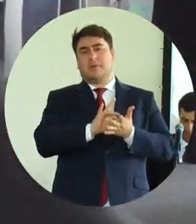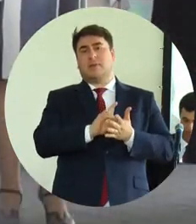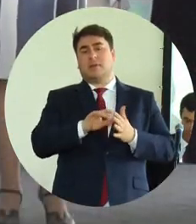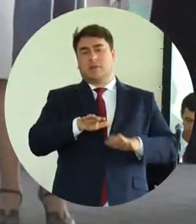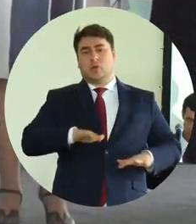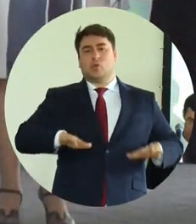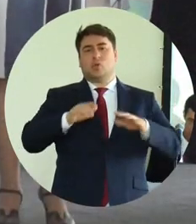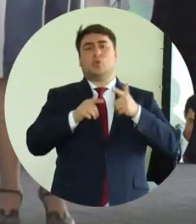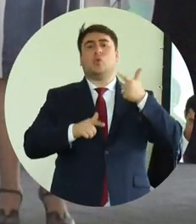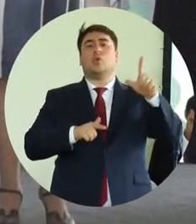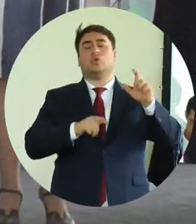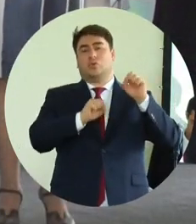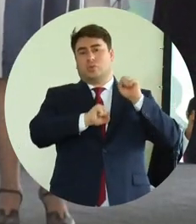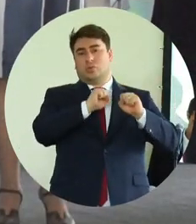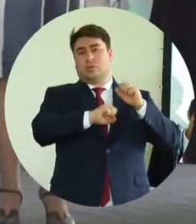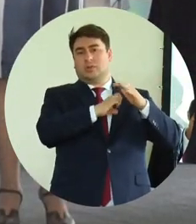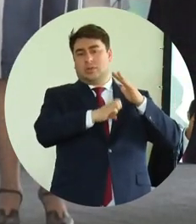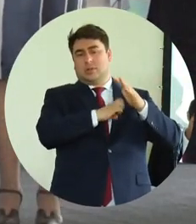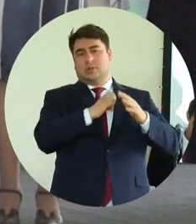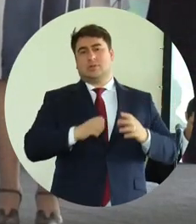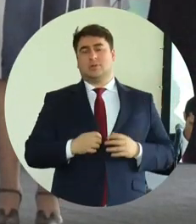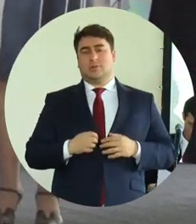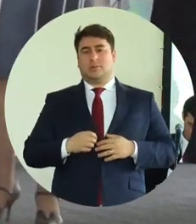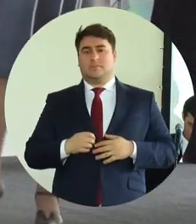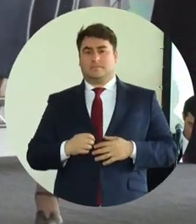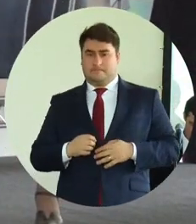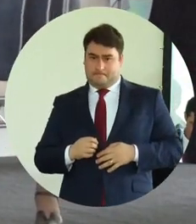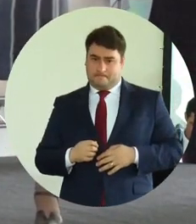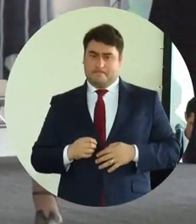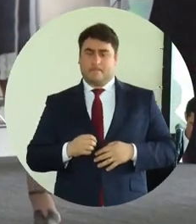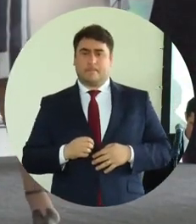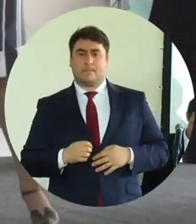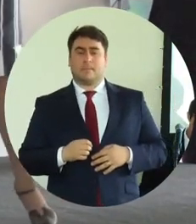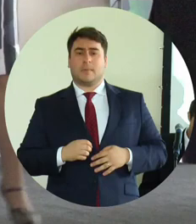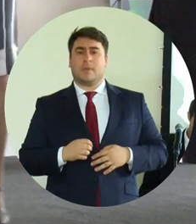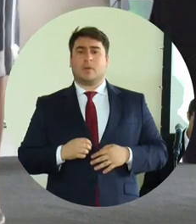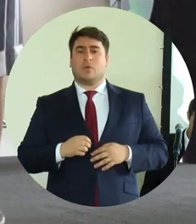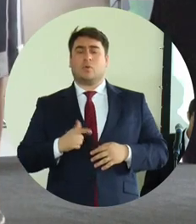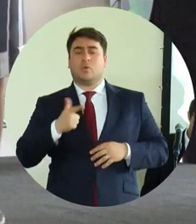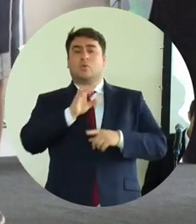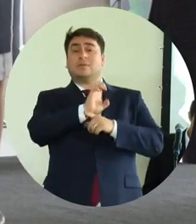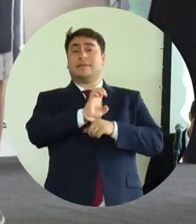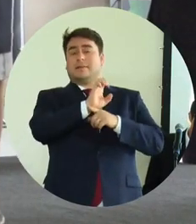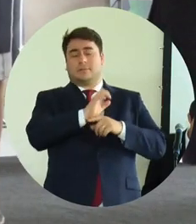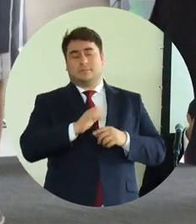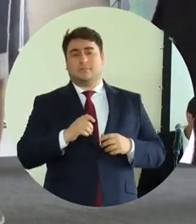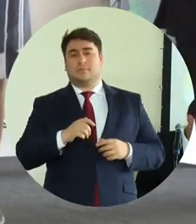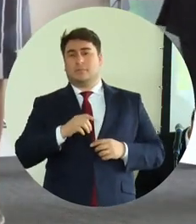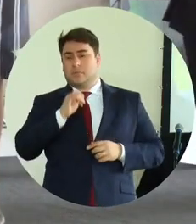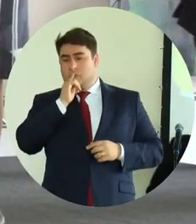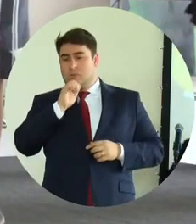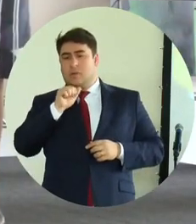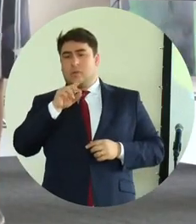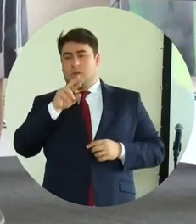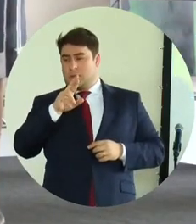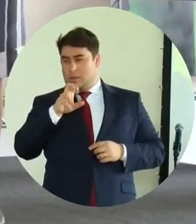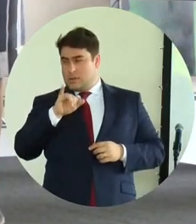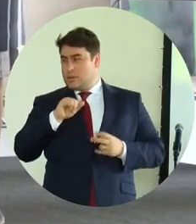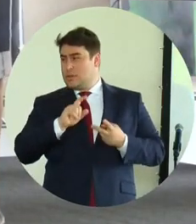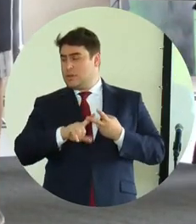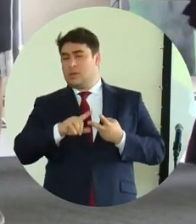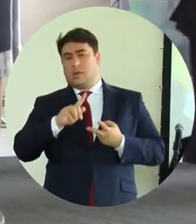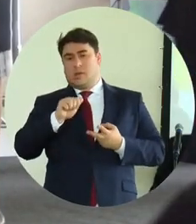em outros estados. Quando André entendeu que era necessário, André e